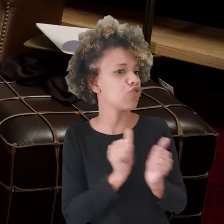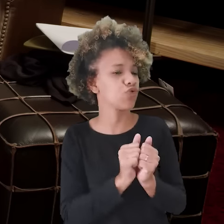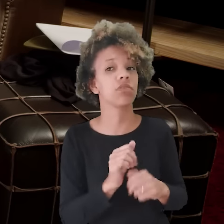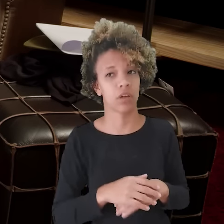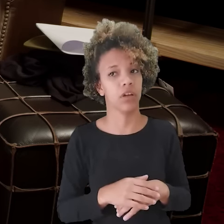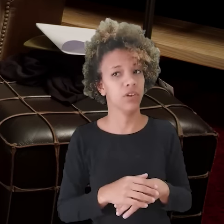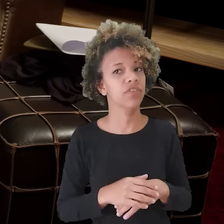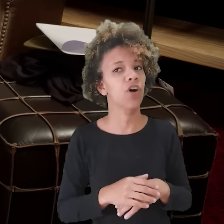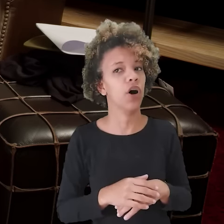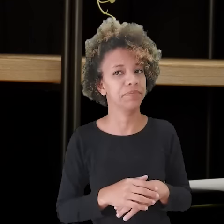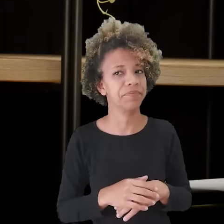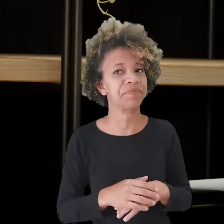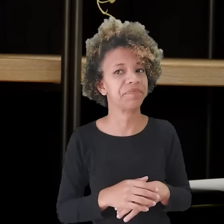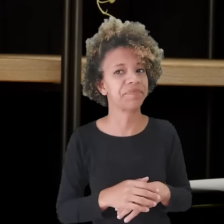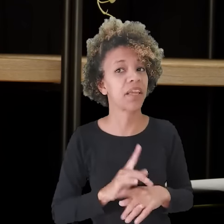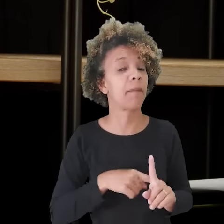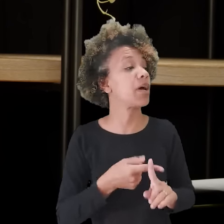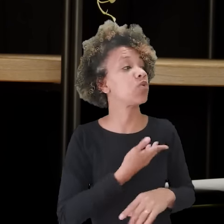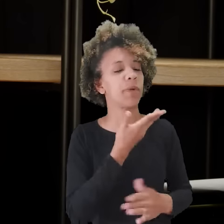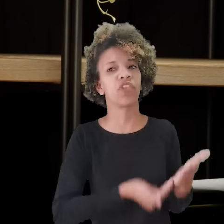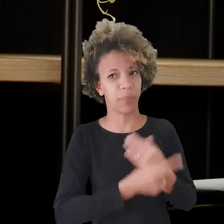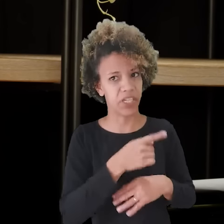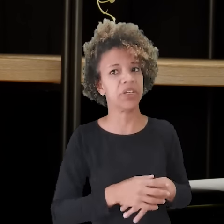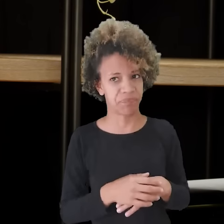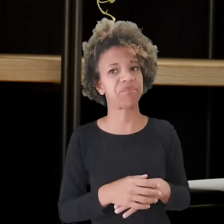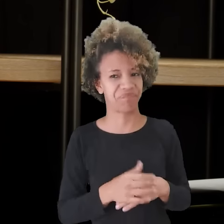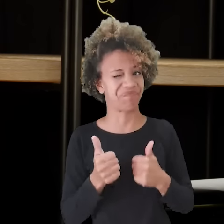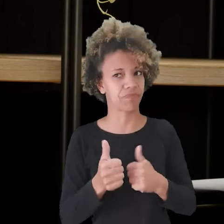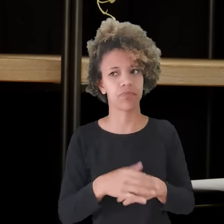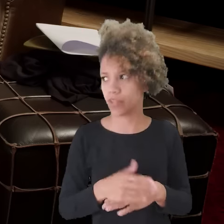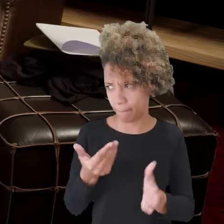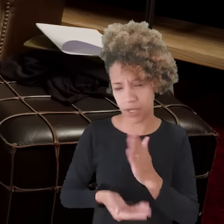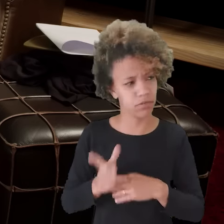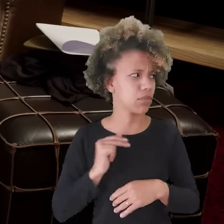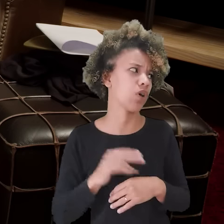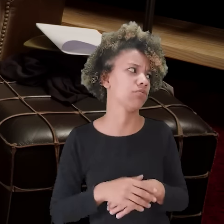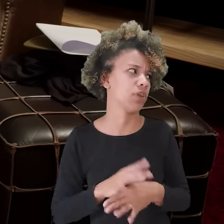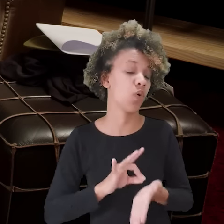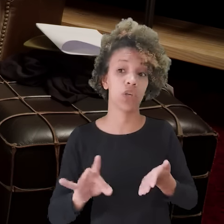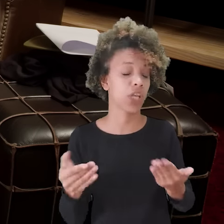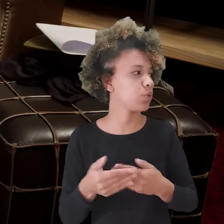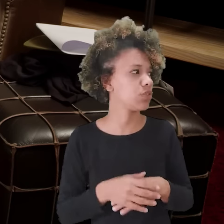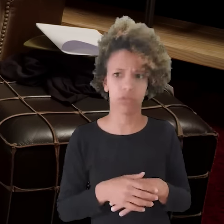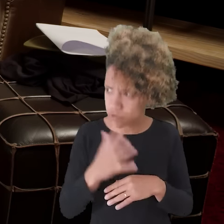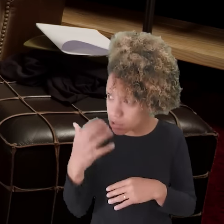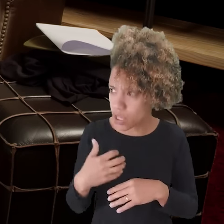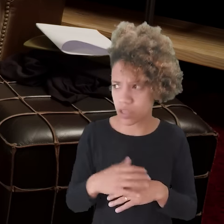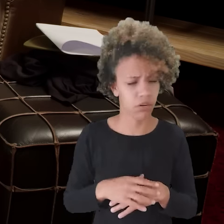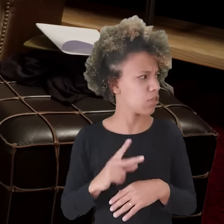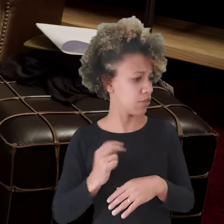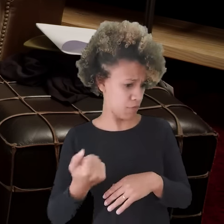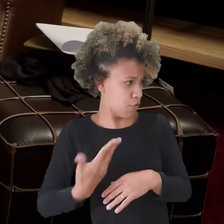abre com ele Maurício mais um amigo que eu vou perder tu perdeu os cara hoje